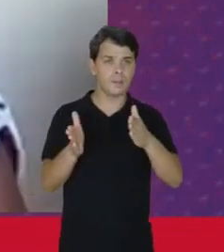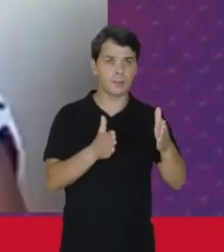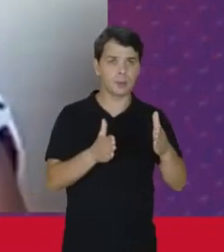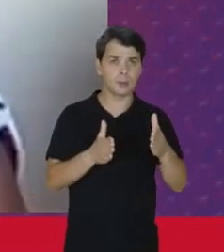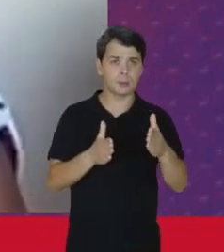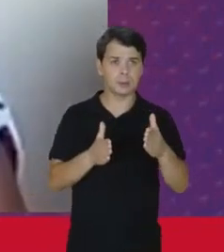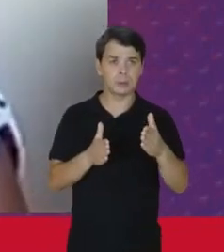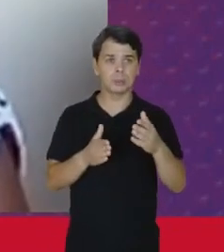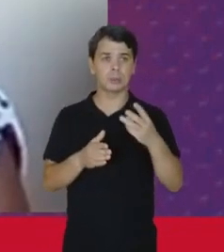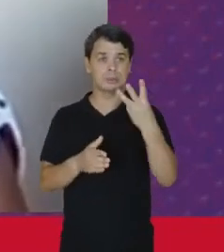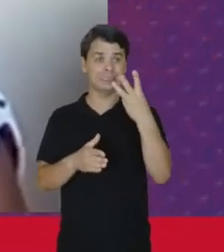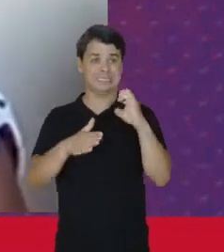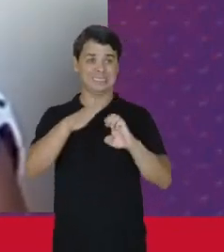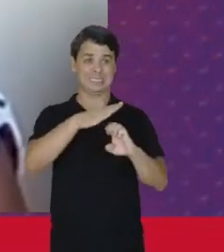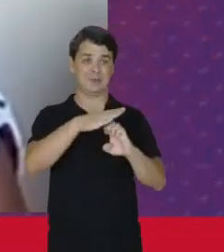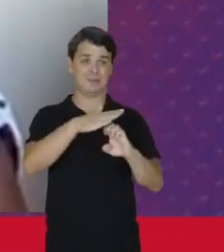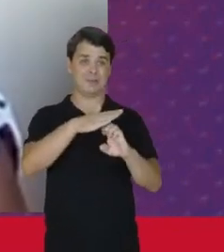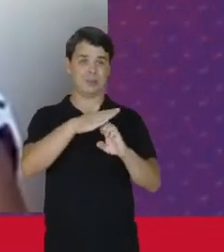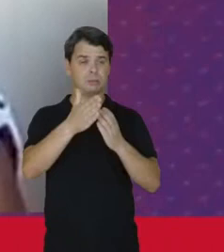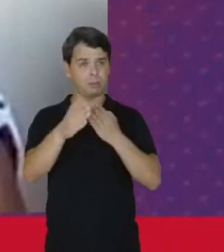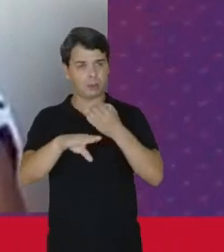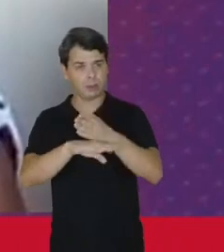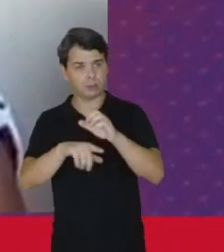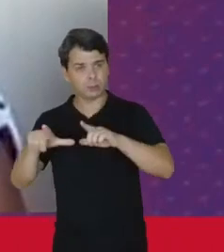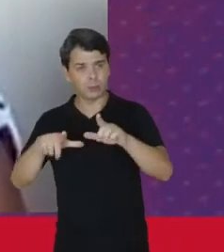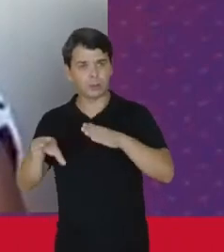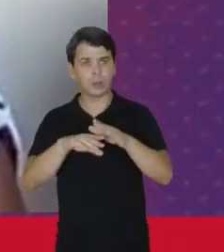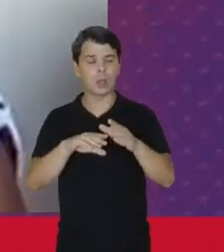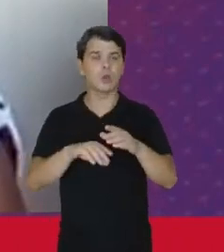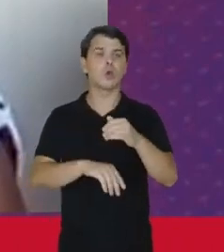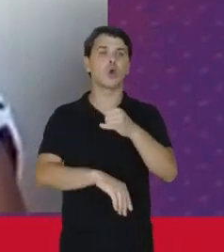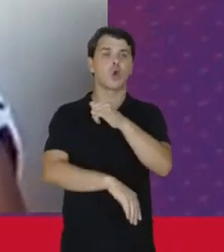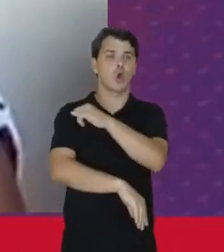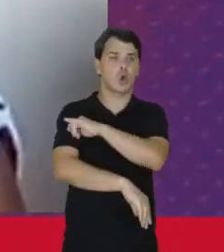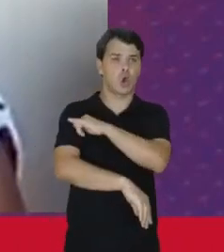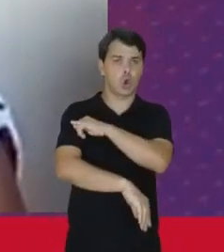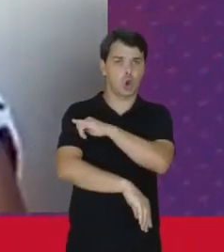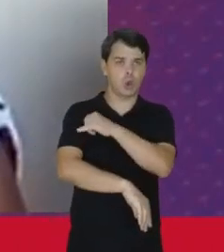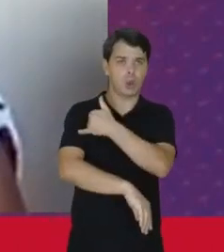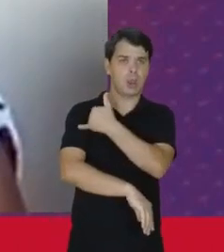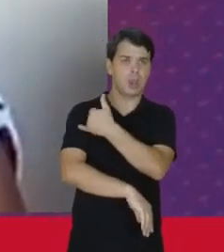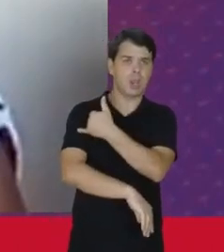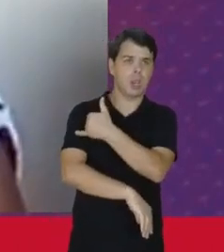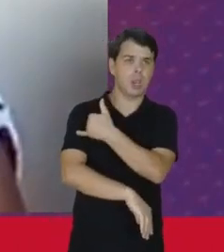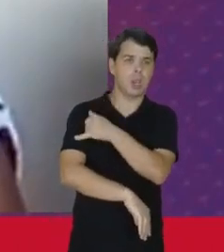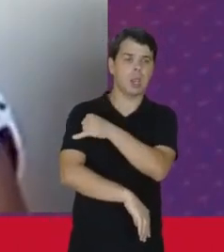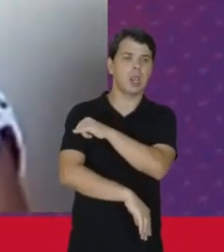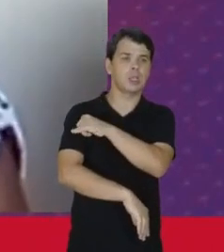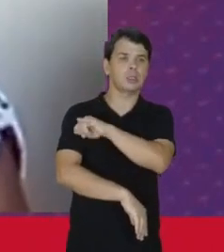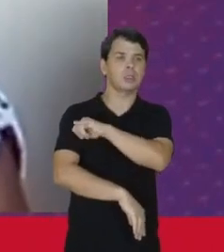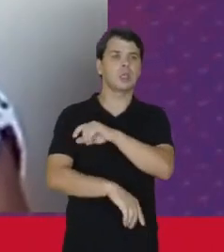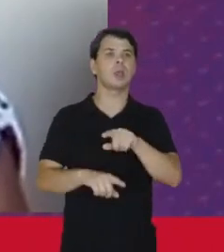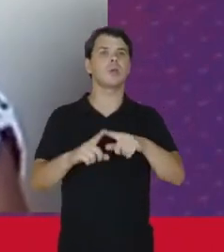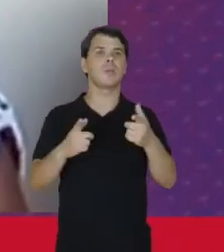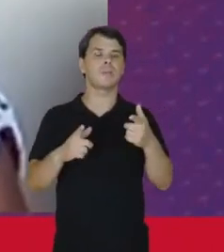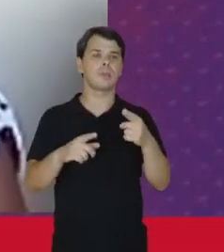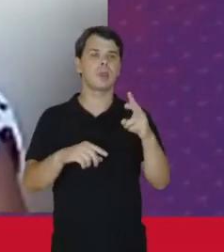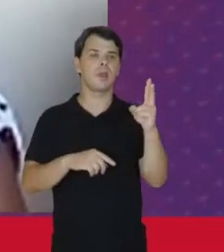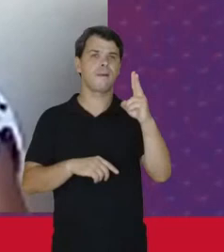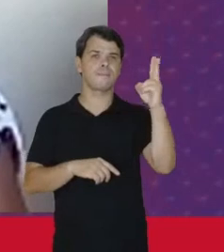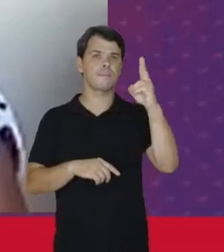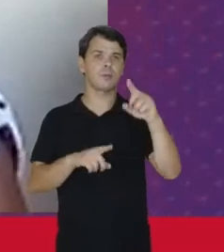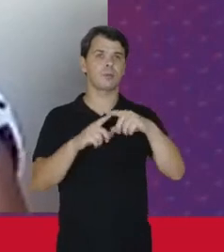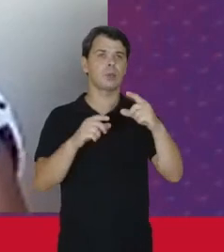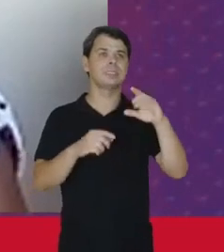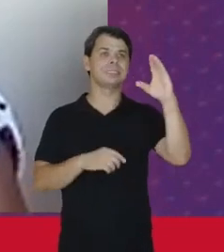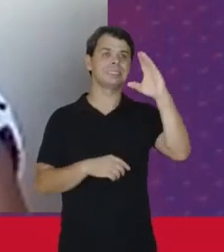por 3 empresas. Chegou uma escola do Rio de Janeiro, comprou essa escola que era aqui do Valparaíso, foi embora para